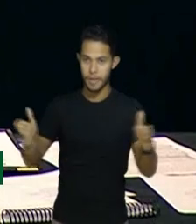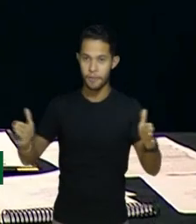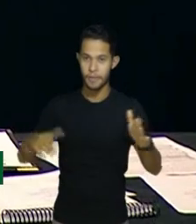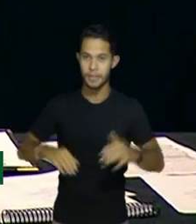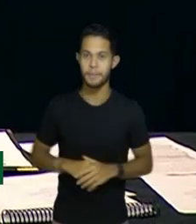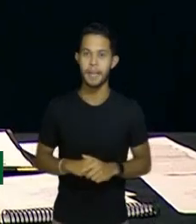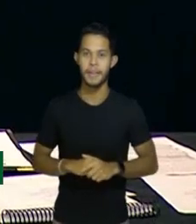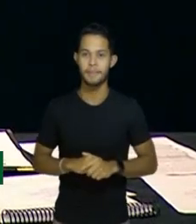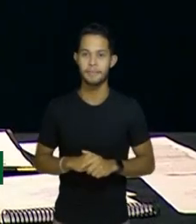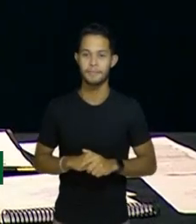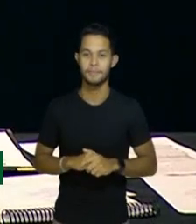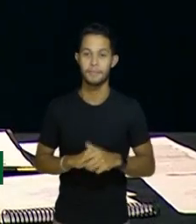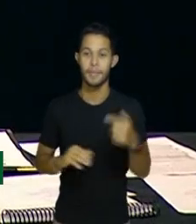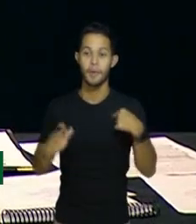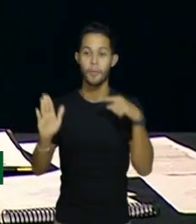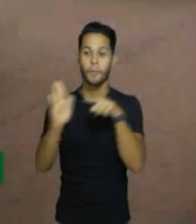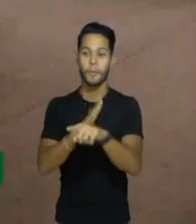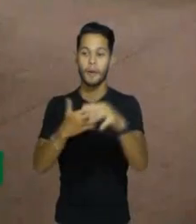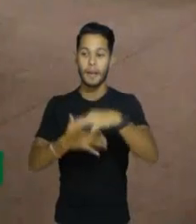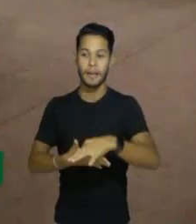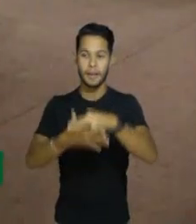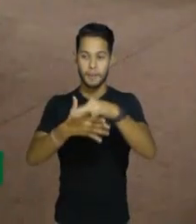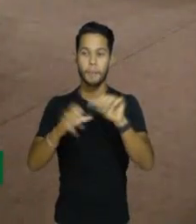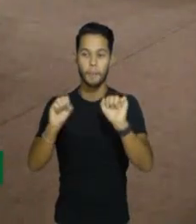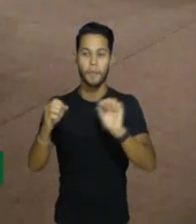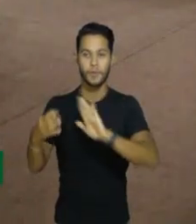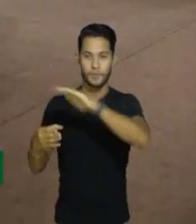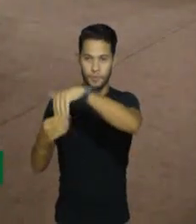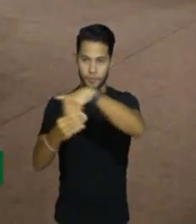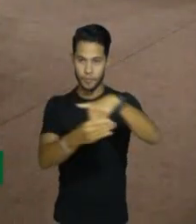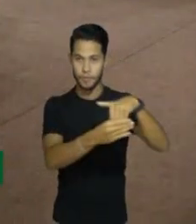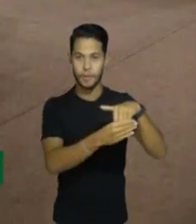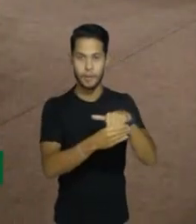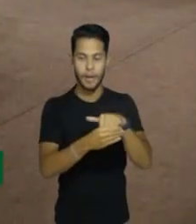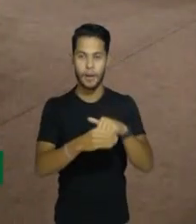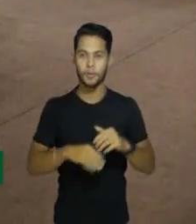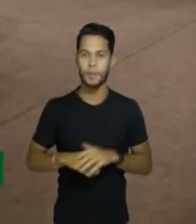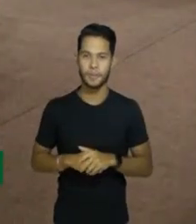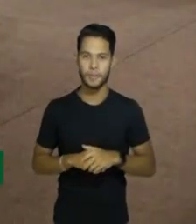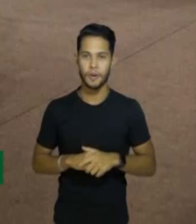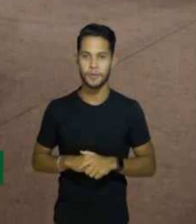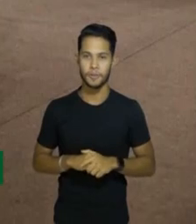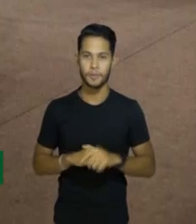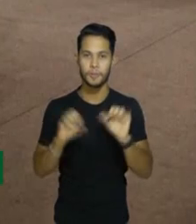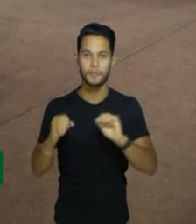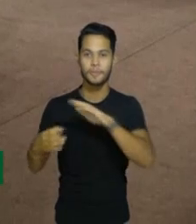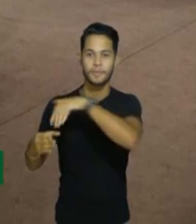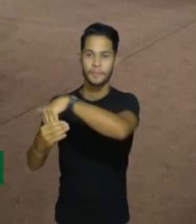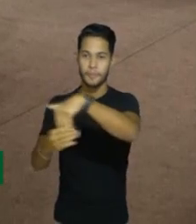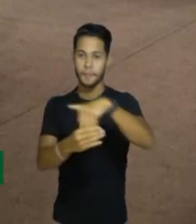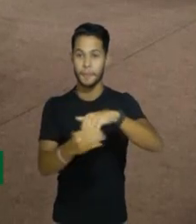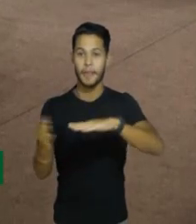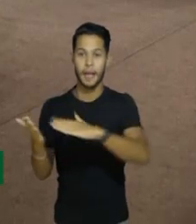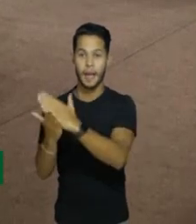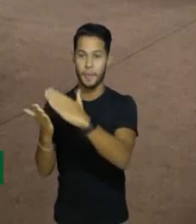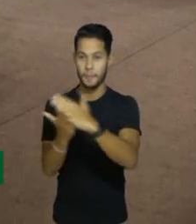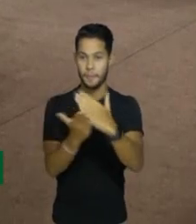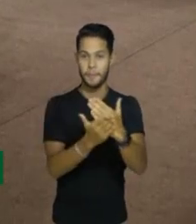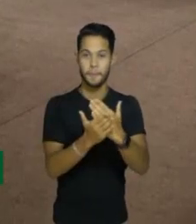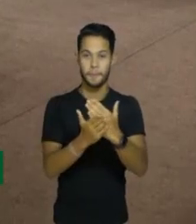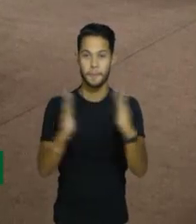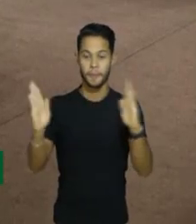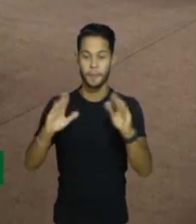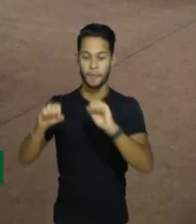líderes se podemos votar em bloco todas as redações finais das matérias que acabamos de aprovar nas sessões de